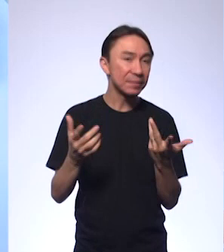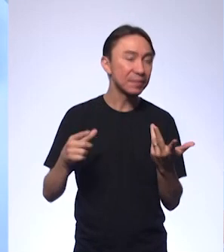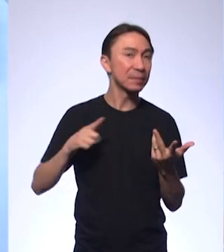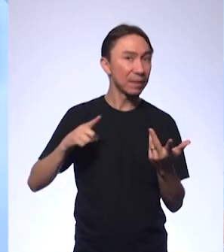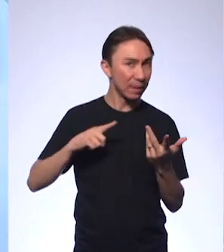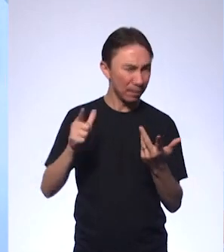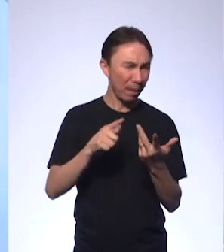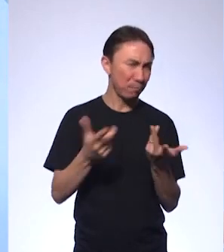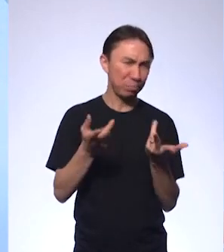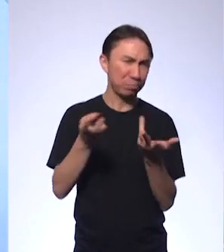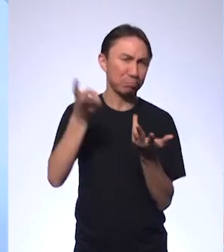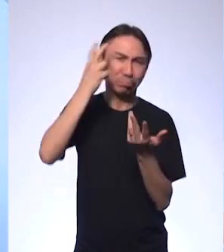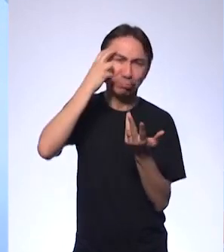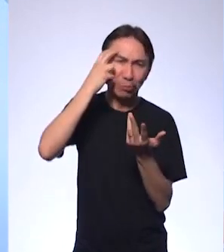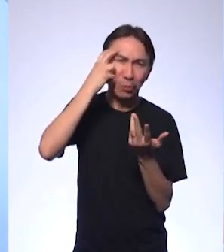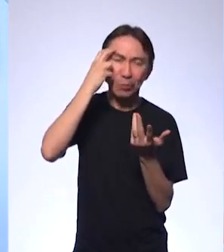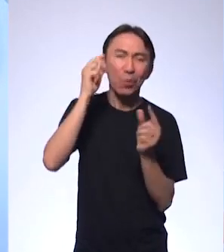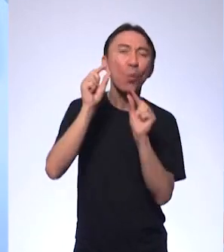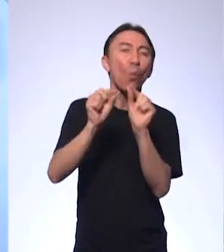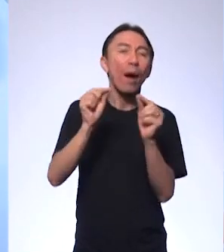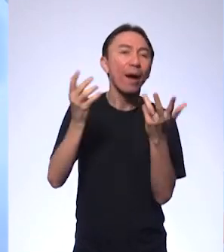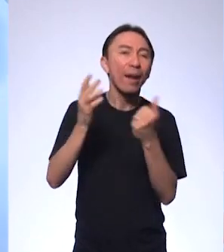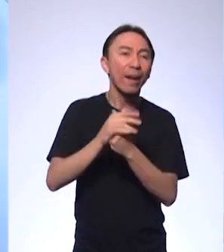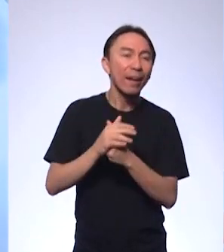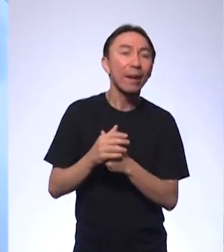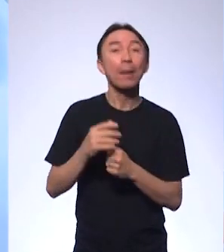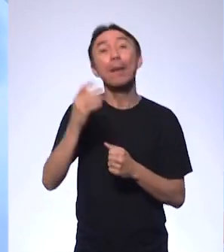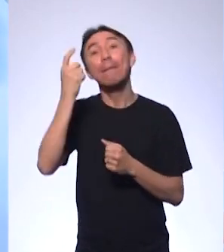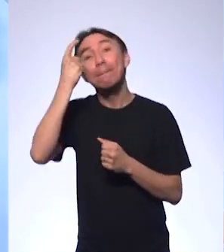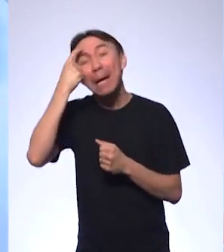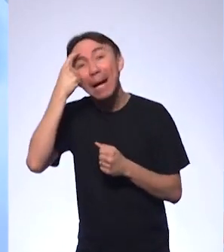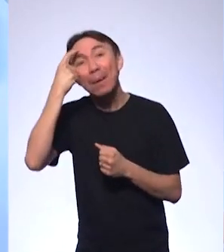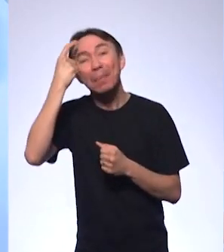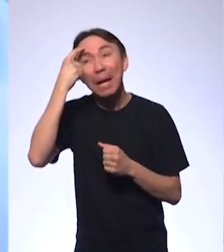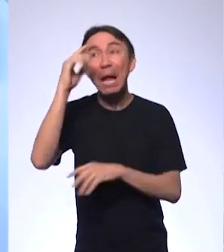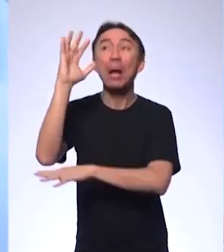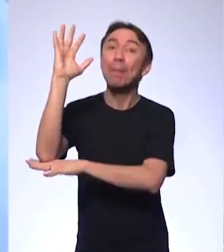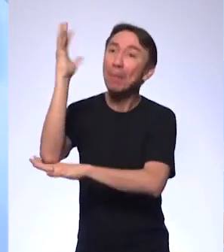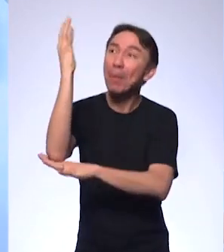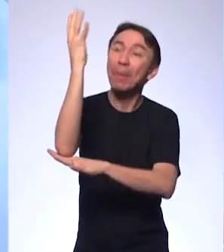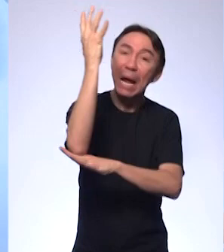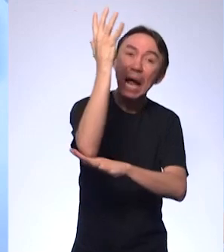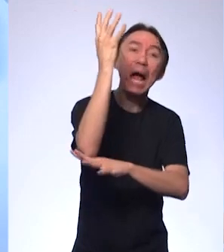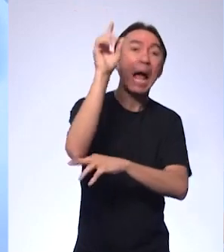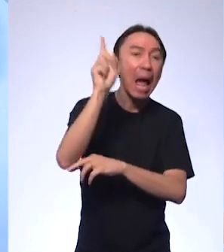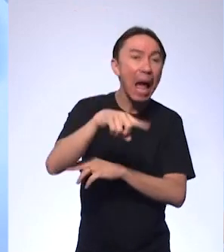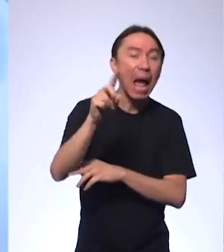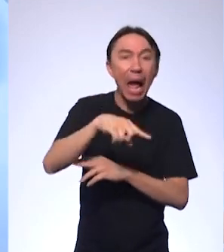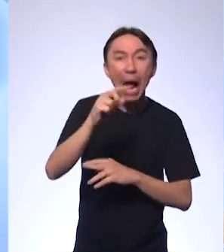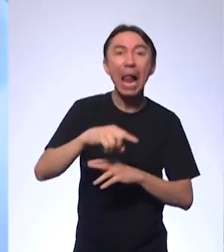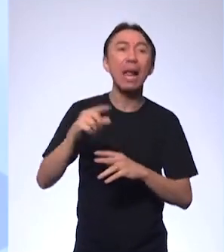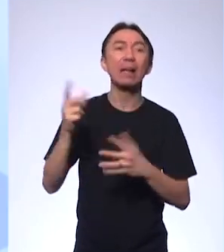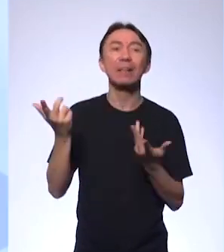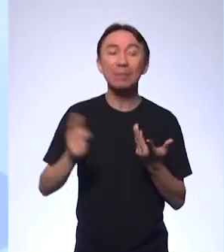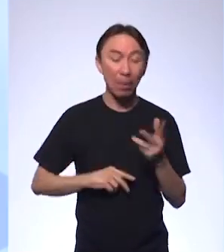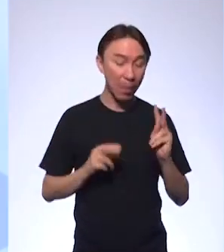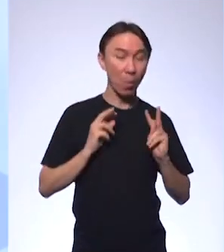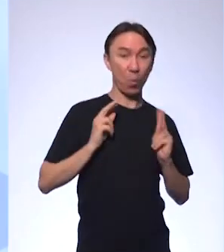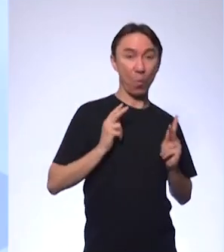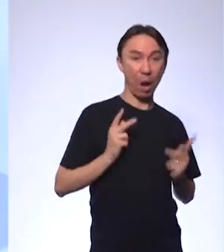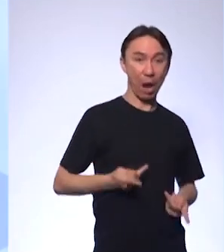muito cultural de muitas vezes achar que a natureza, que os seres vivos, né, quando a gente fala de natureza, o ser humano ele não